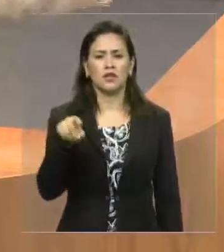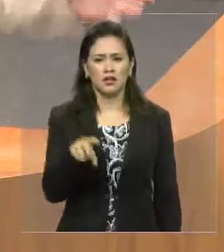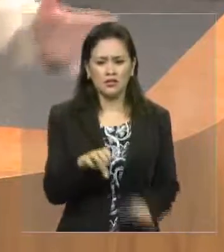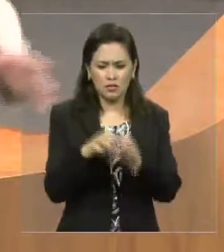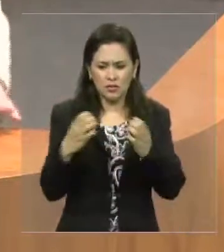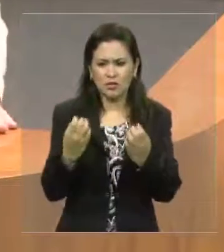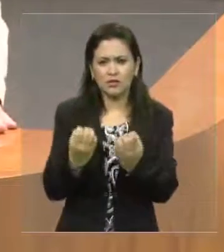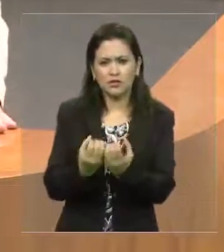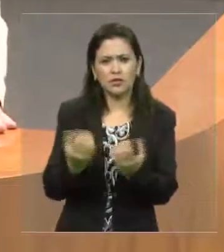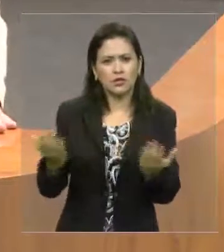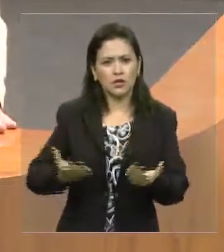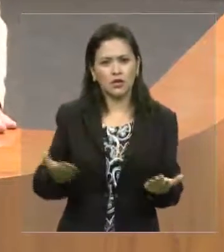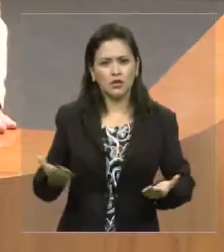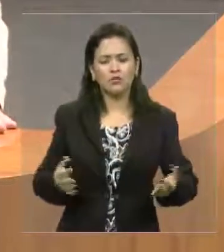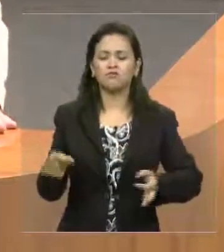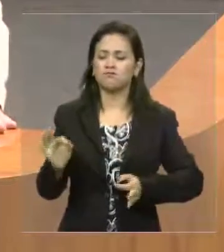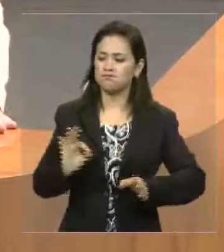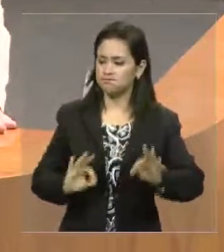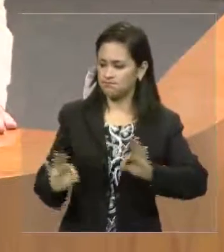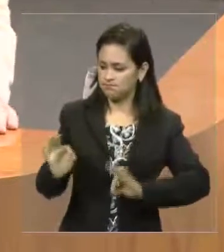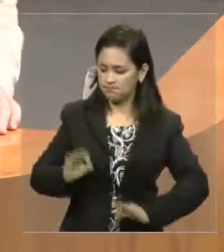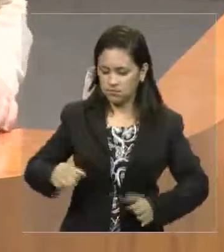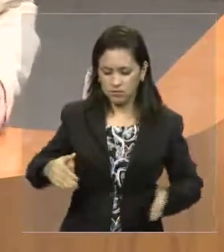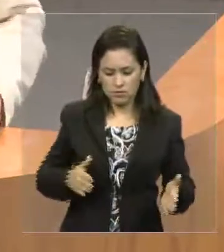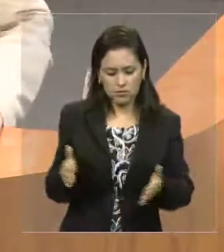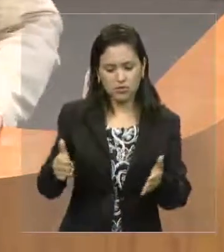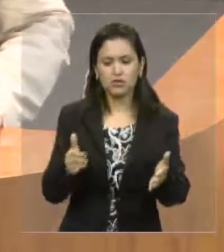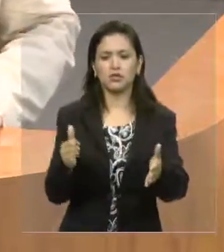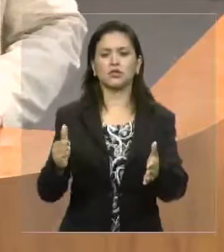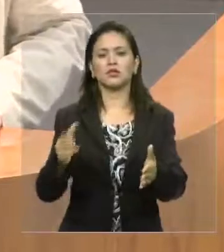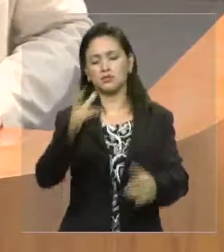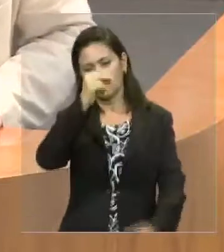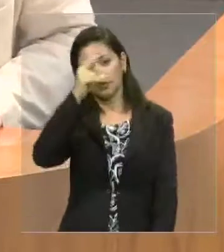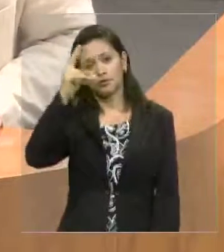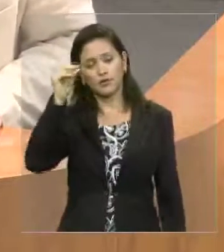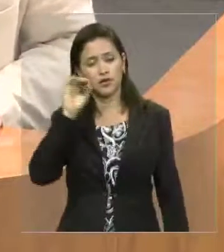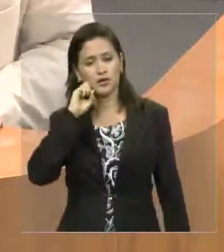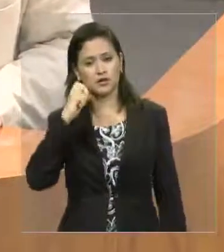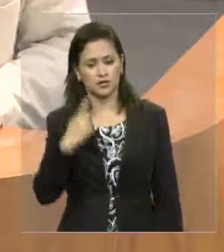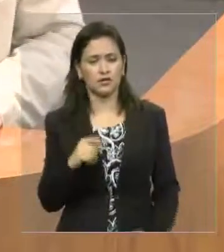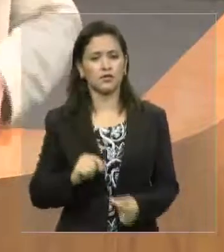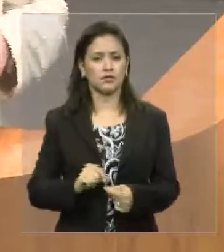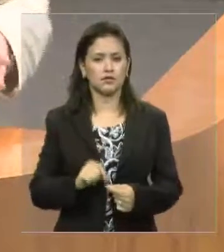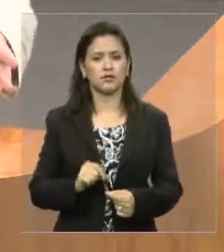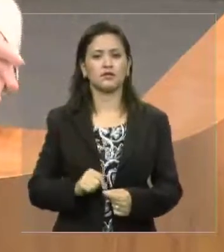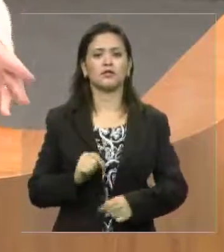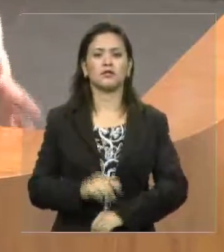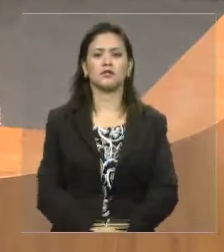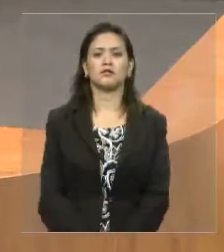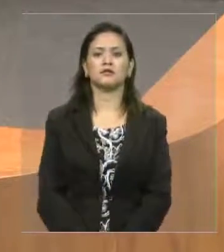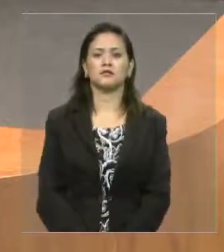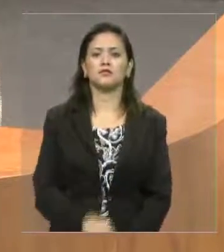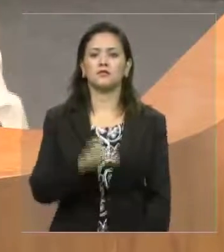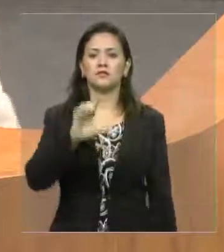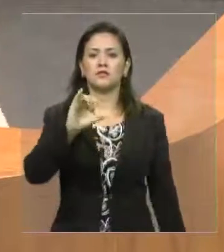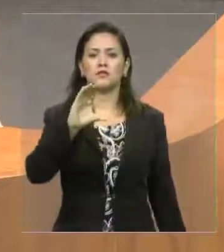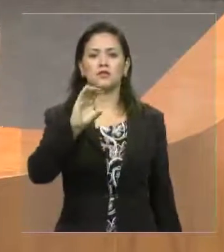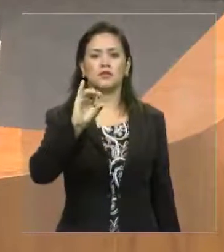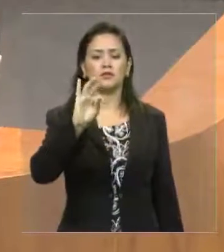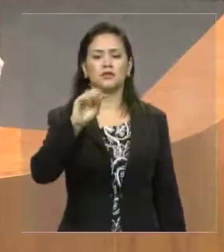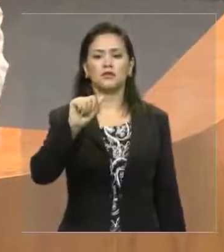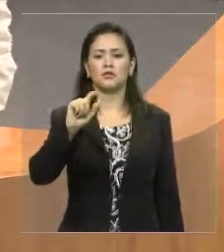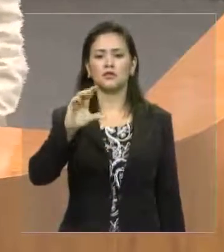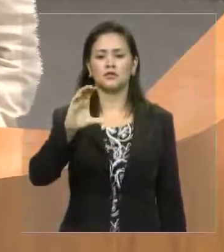totalmente urbanizada pelo prefeito de São Luís. A licitação do transporte